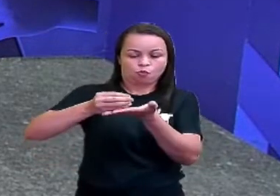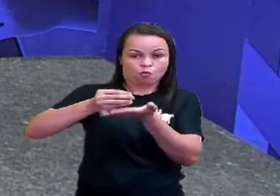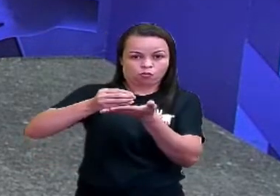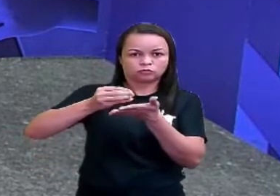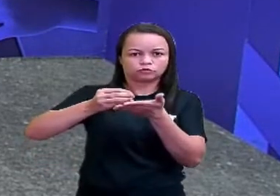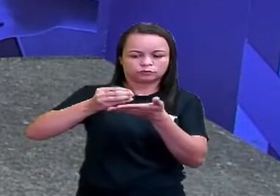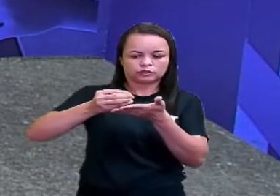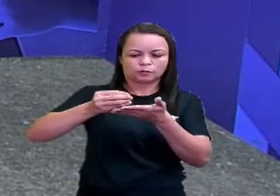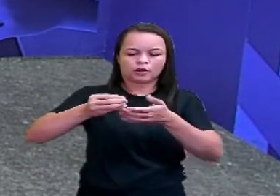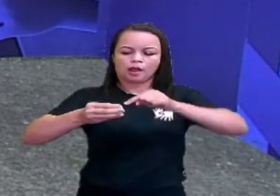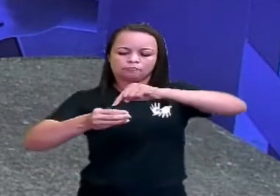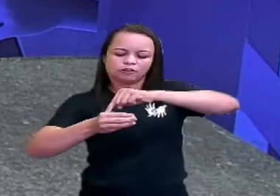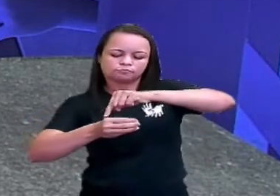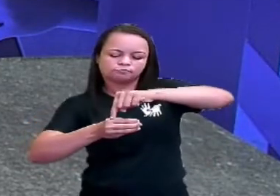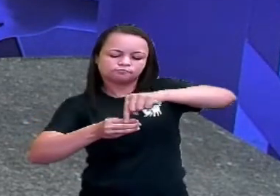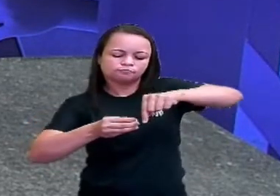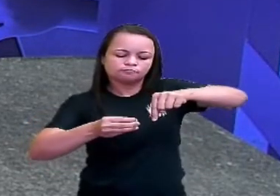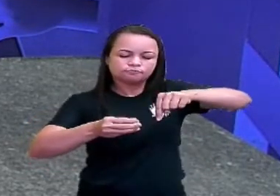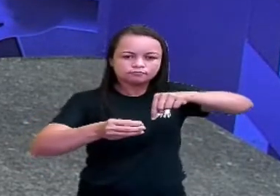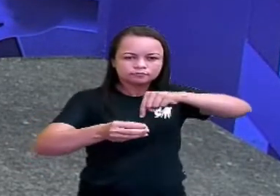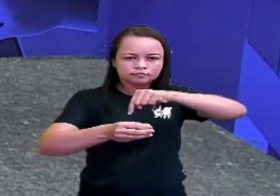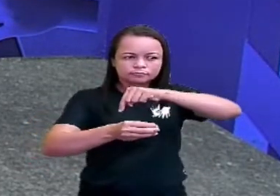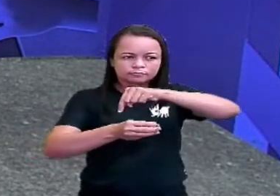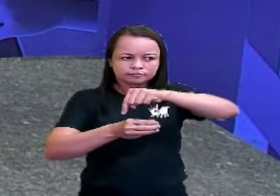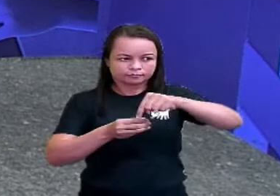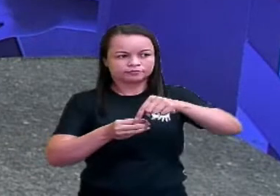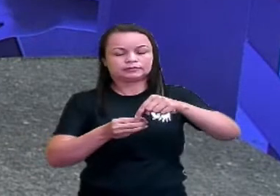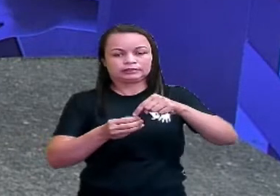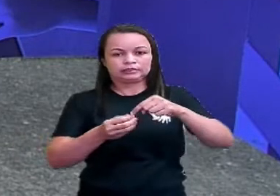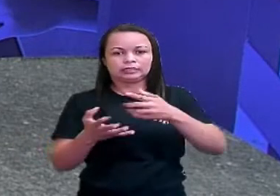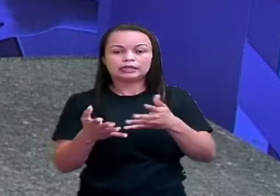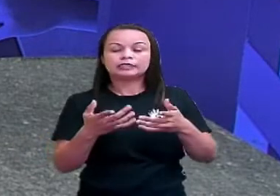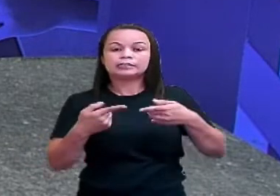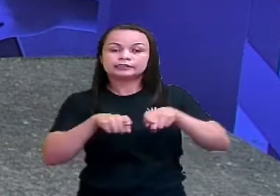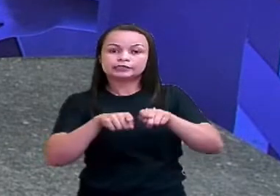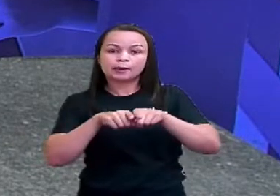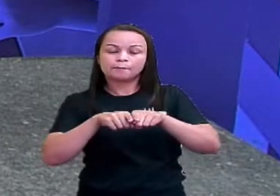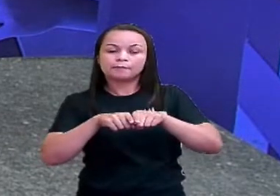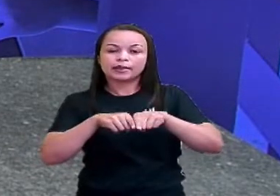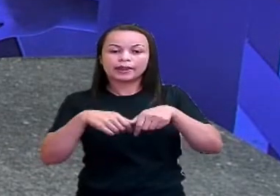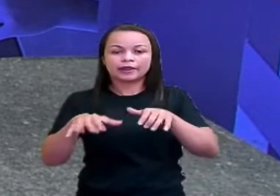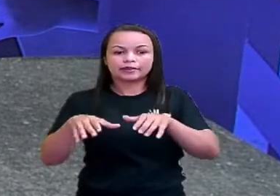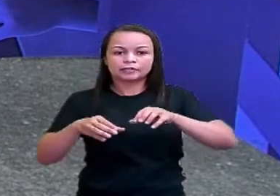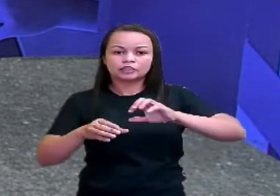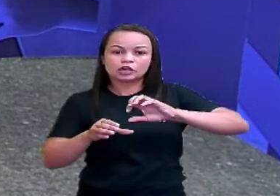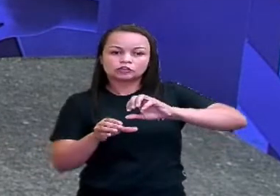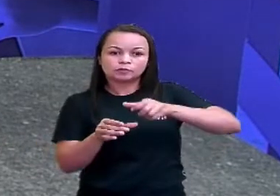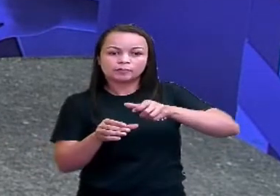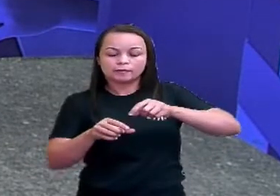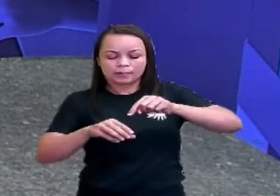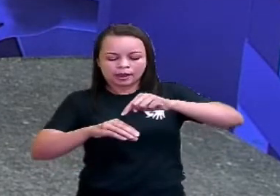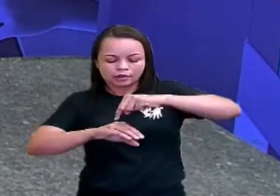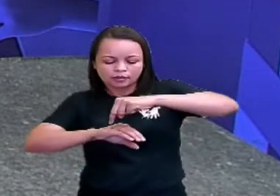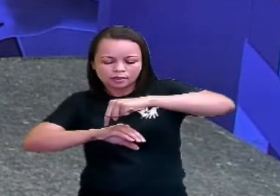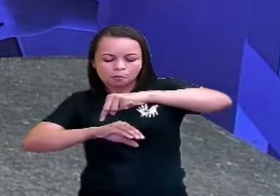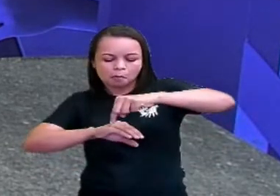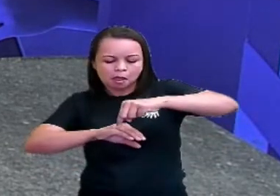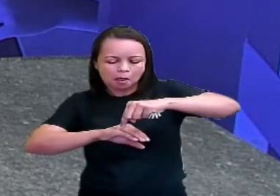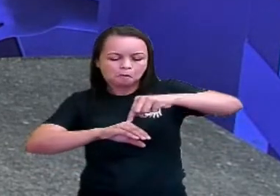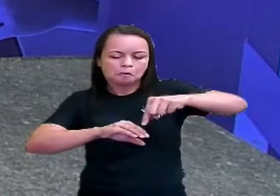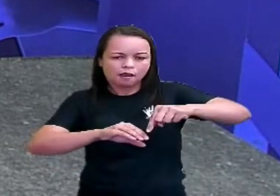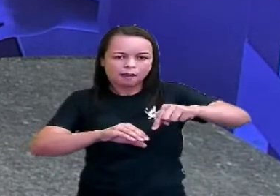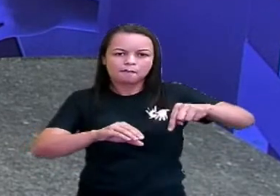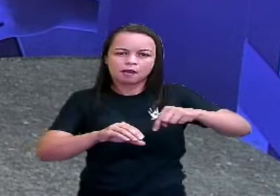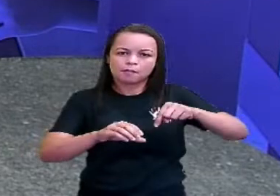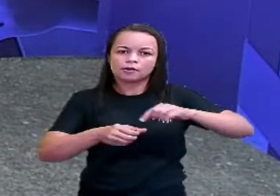papel e vai riscar a cabecinha e as perninhas da tartaruga. Pois é.